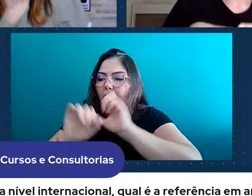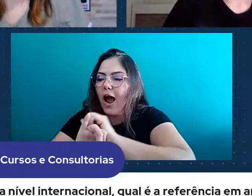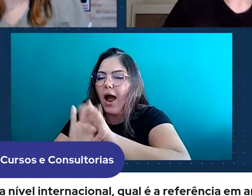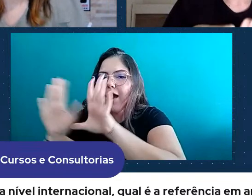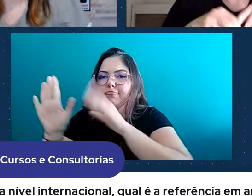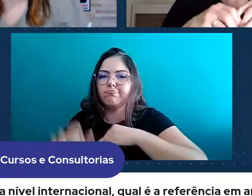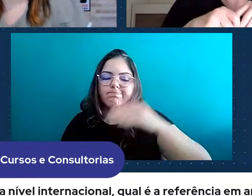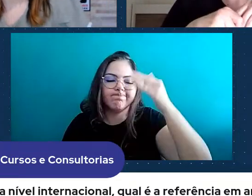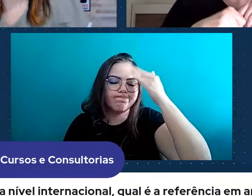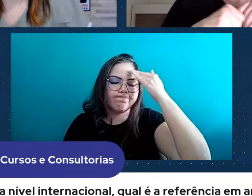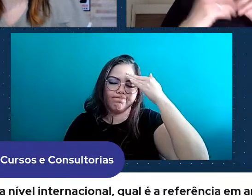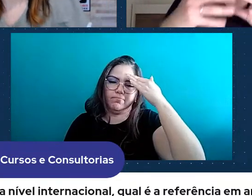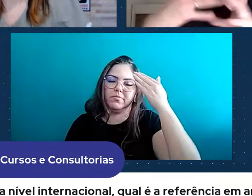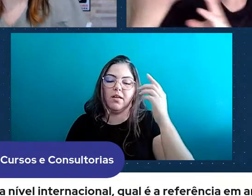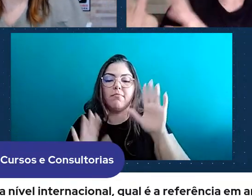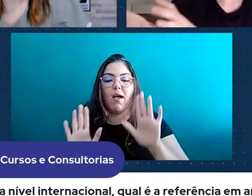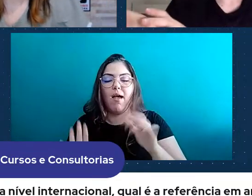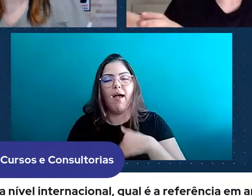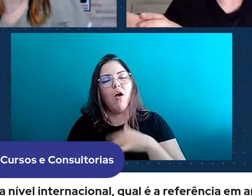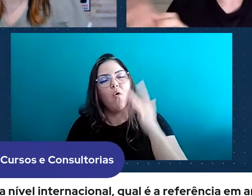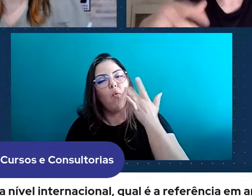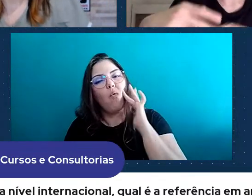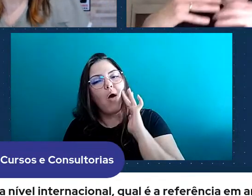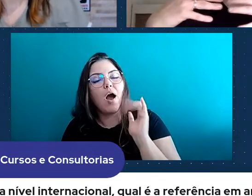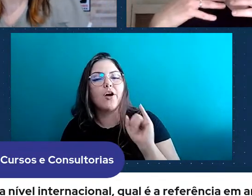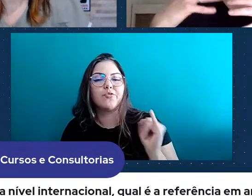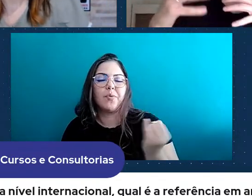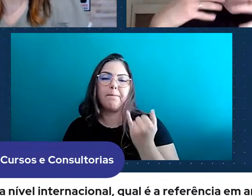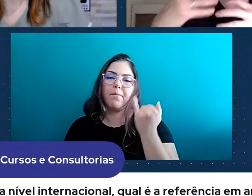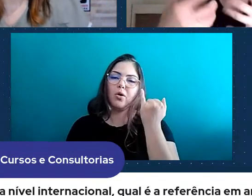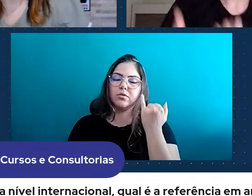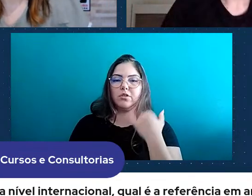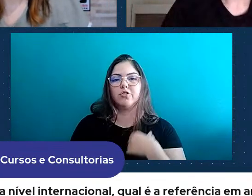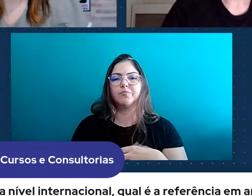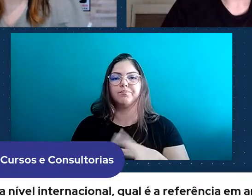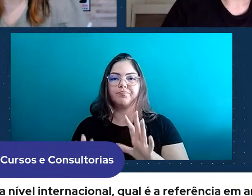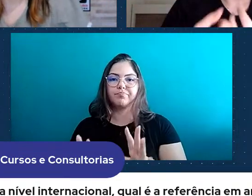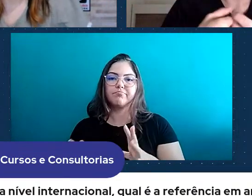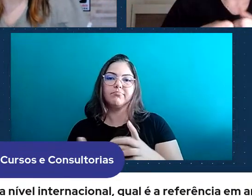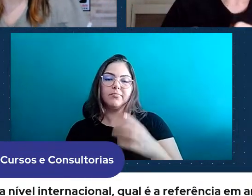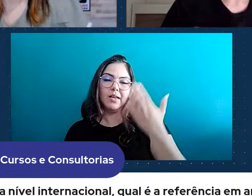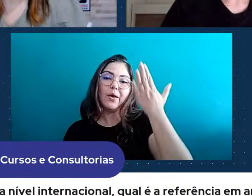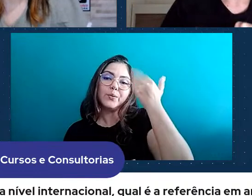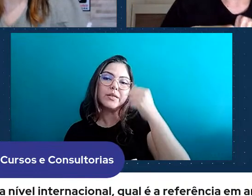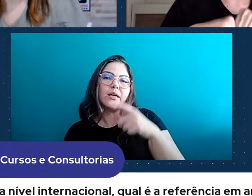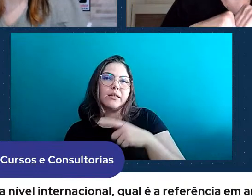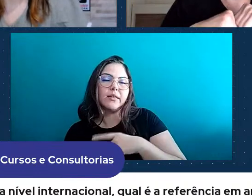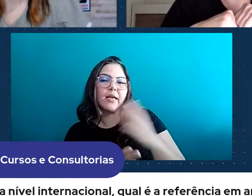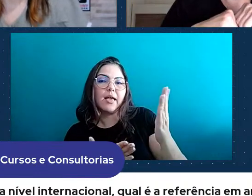acho isso importante, né? Eu sei que existem propostas que não sistematizam tanto